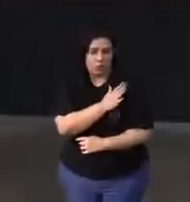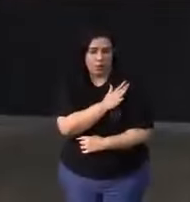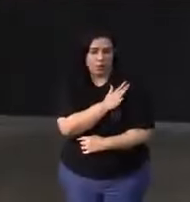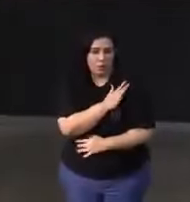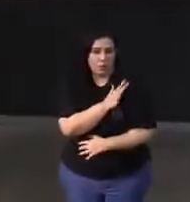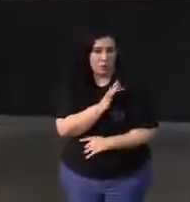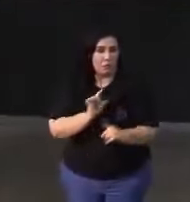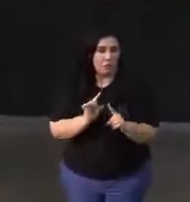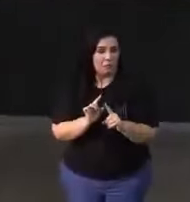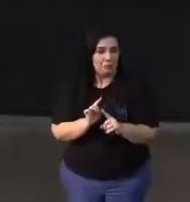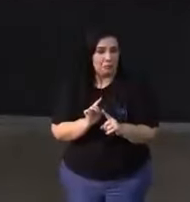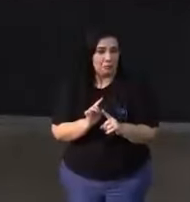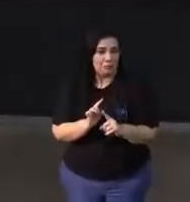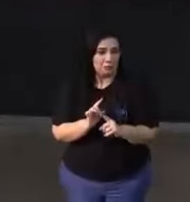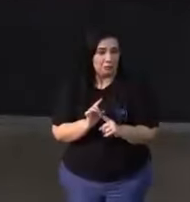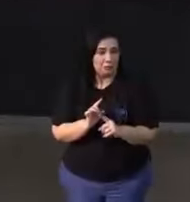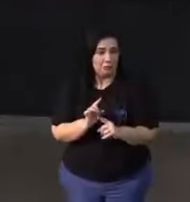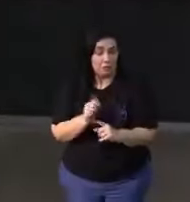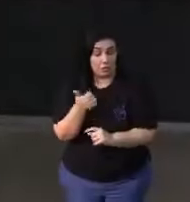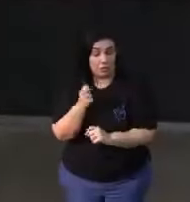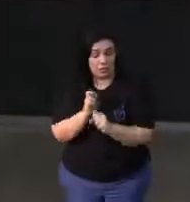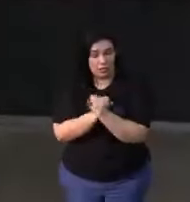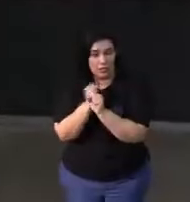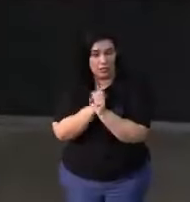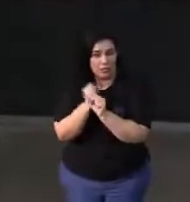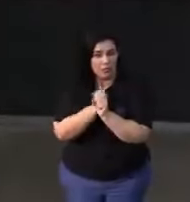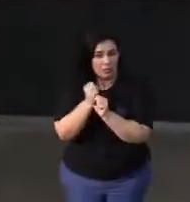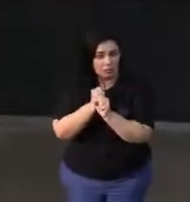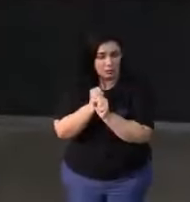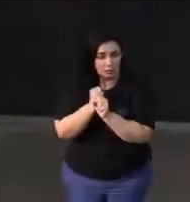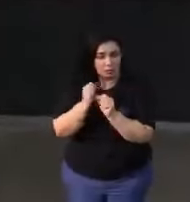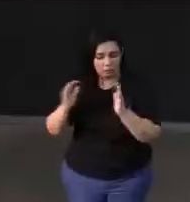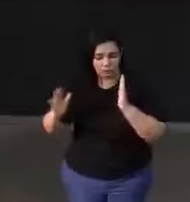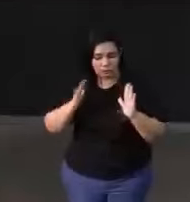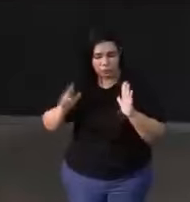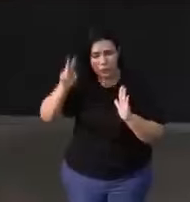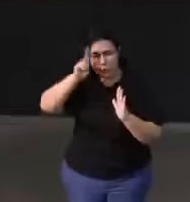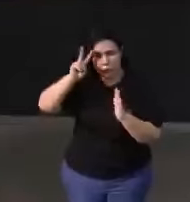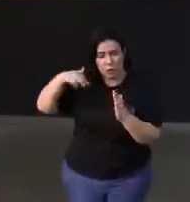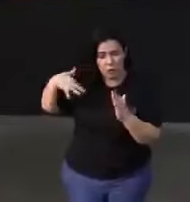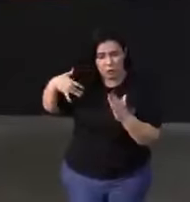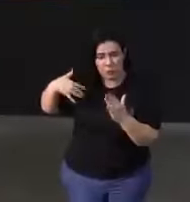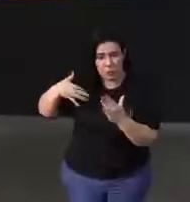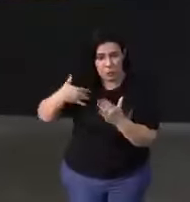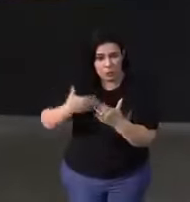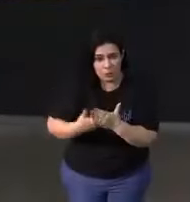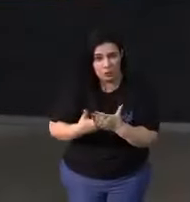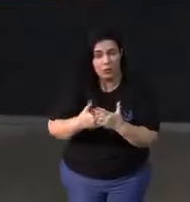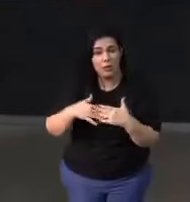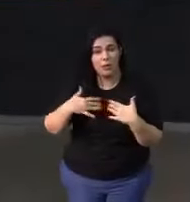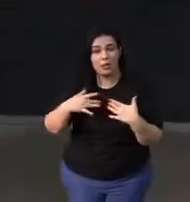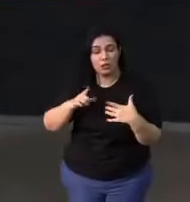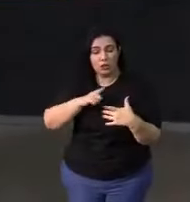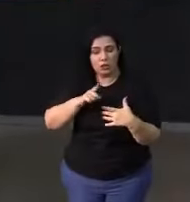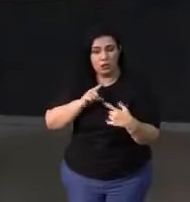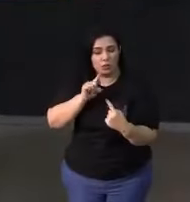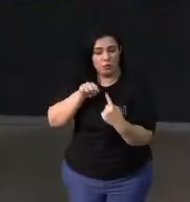Ou seja, nesses 15 anos de história, Davi flexionou o seu